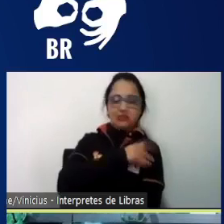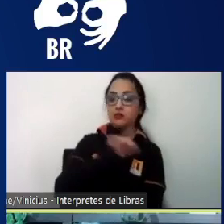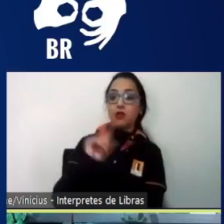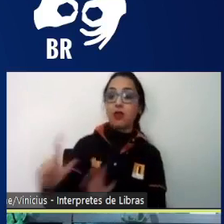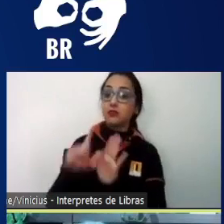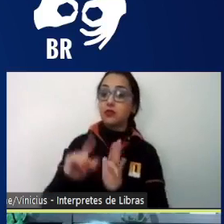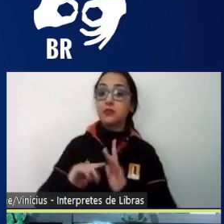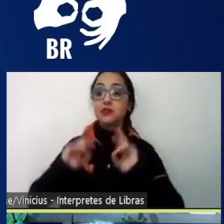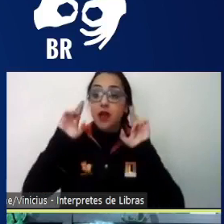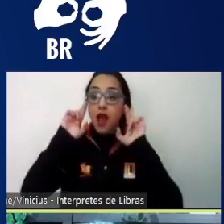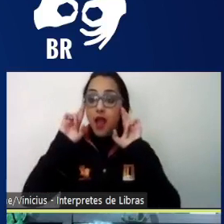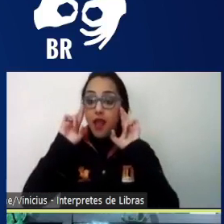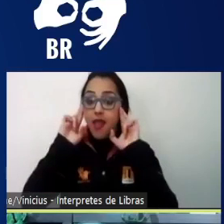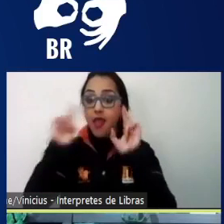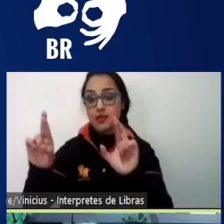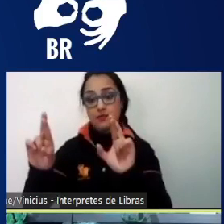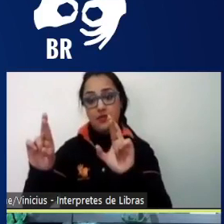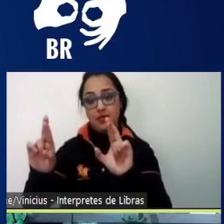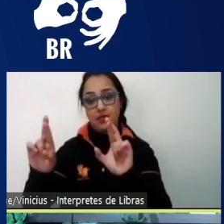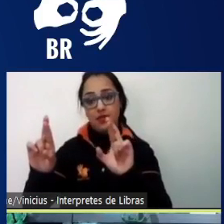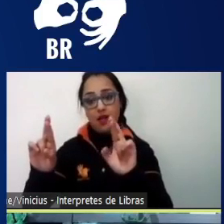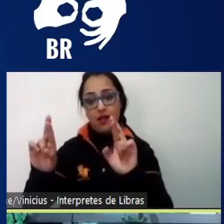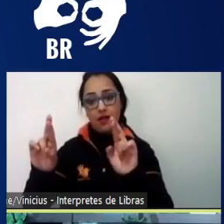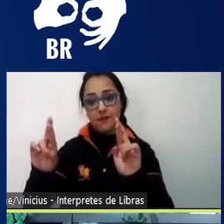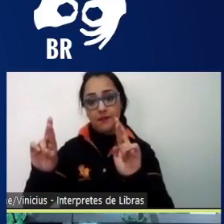poder compreender e para juntos